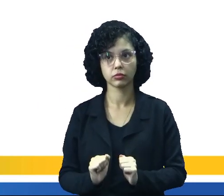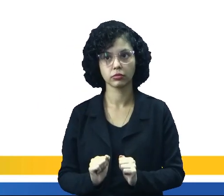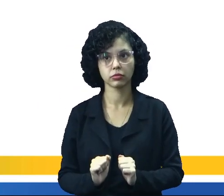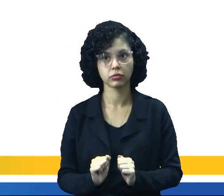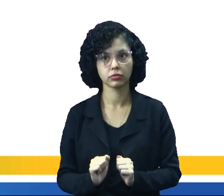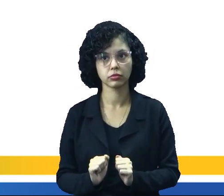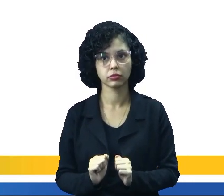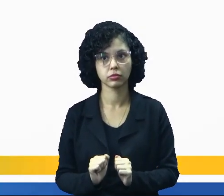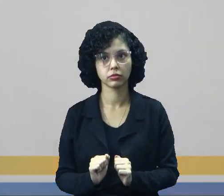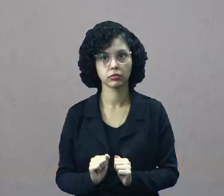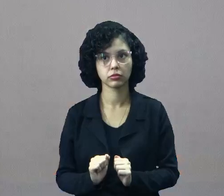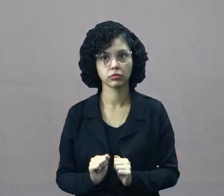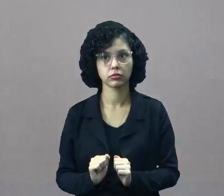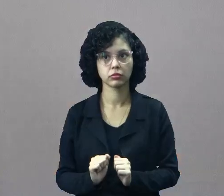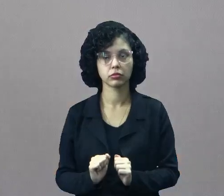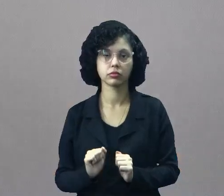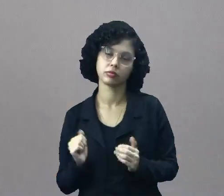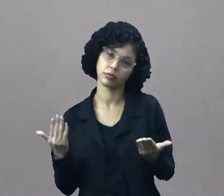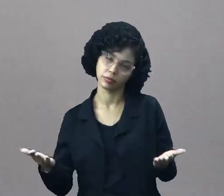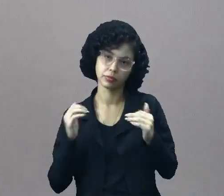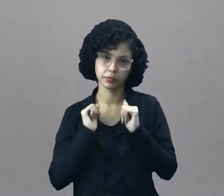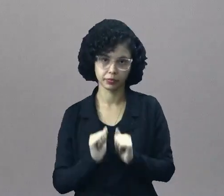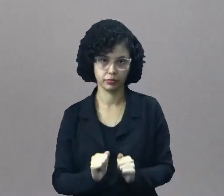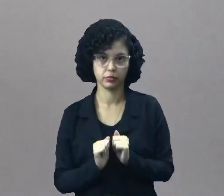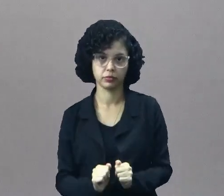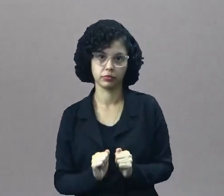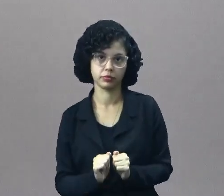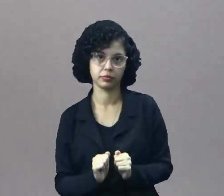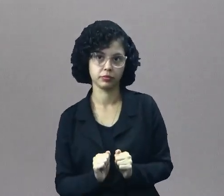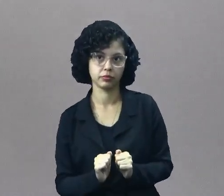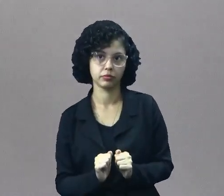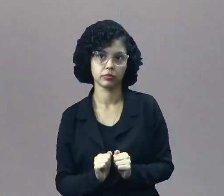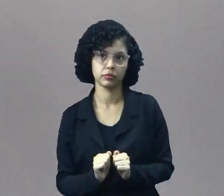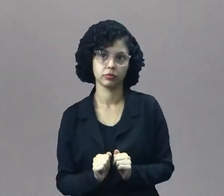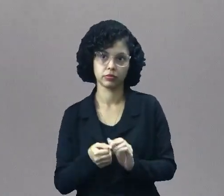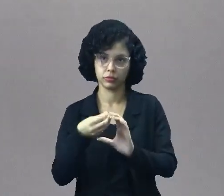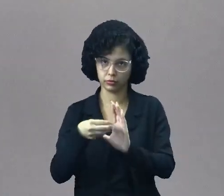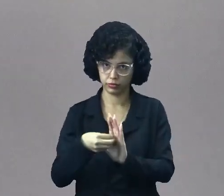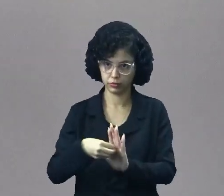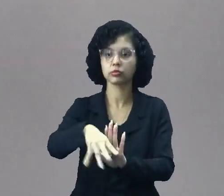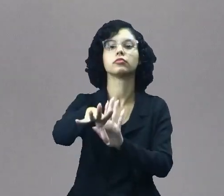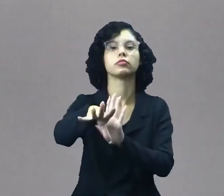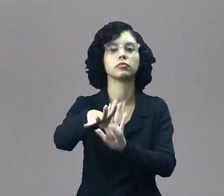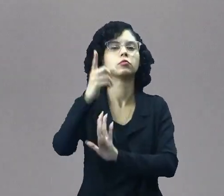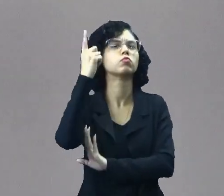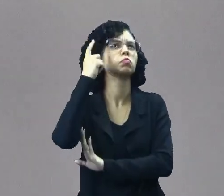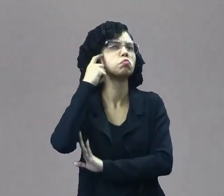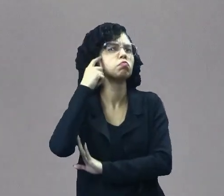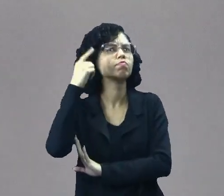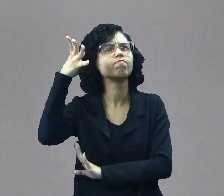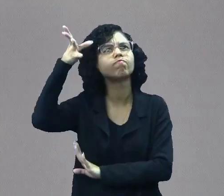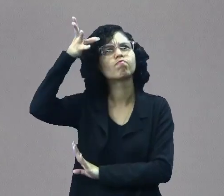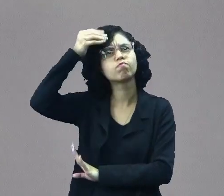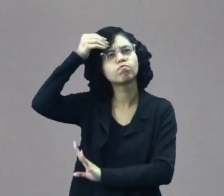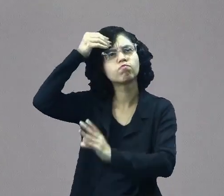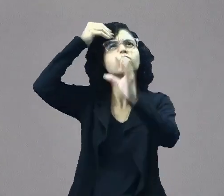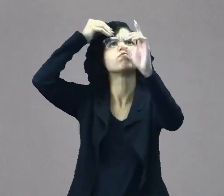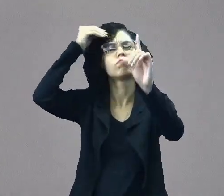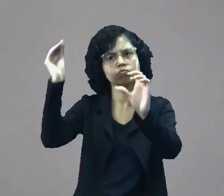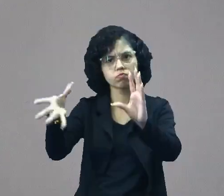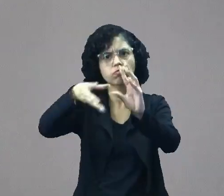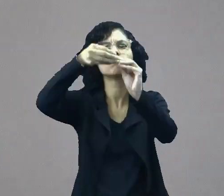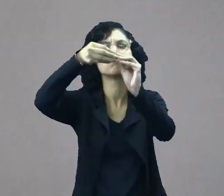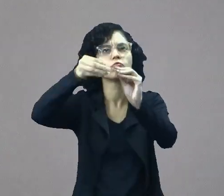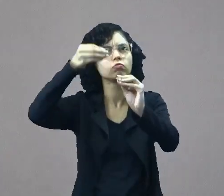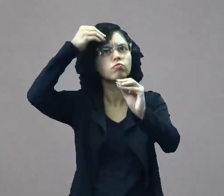para que o artista ele possa jogar aquilo que se pensa, que se imagina, né, na